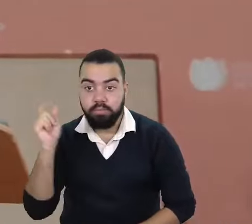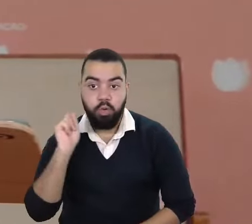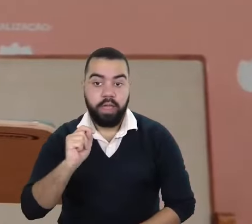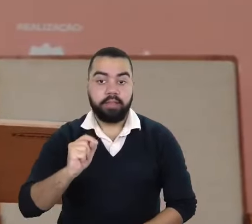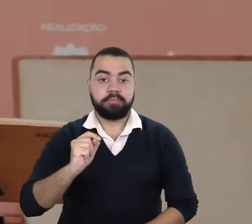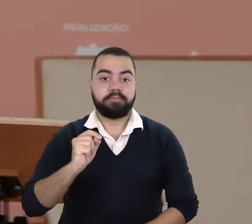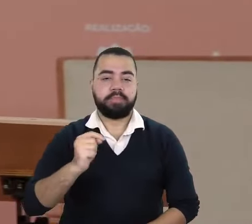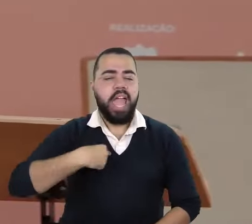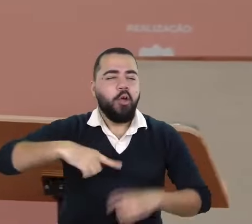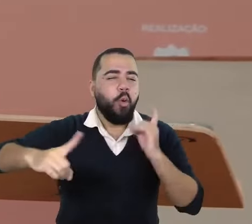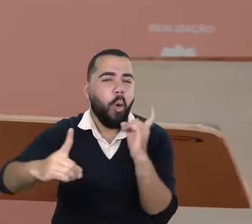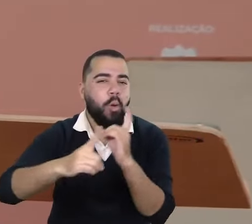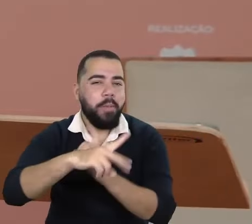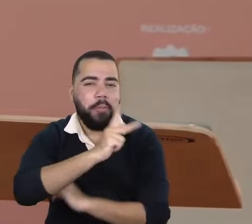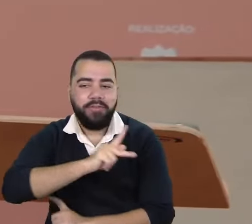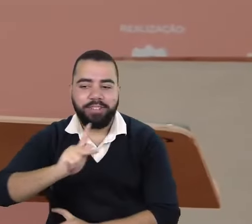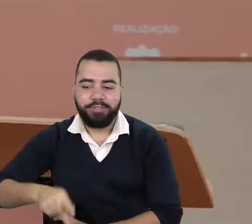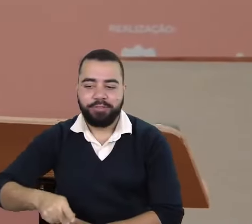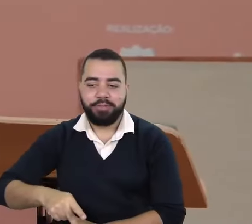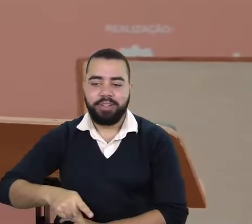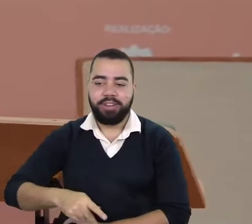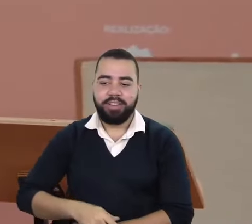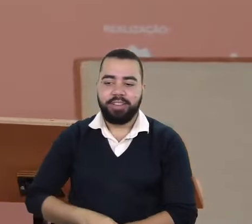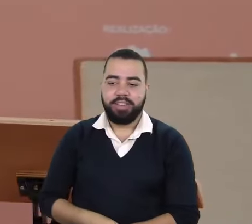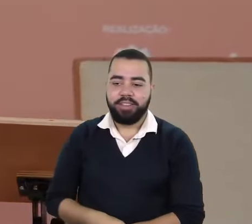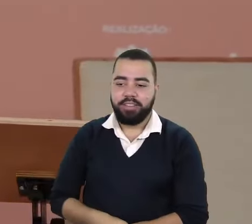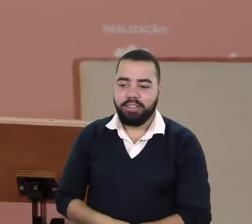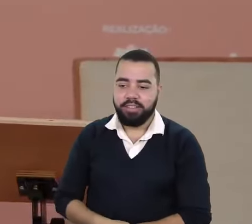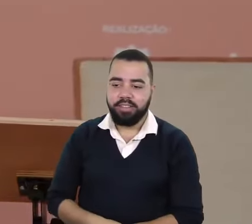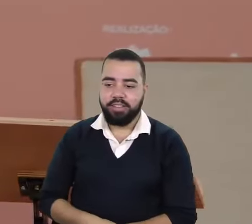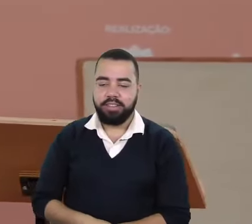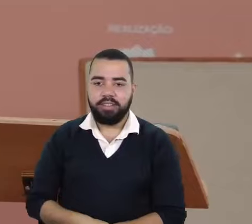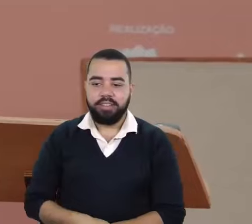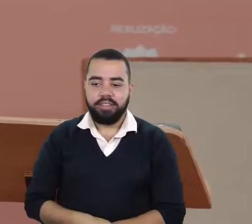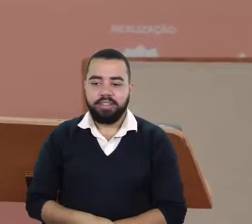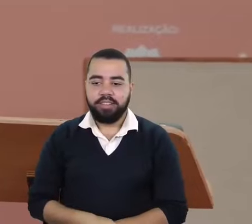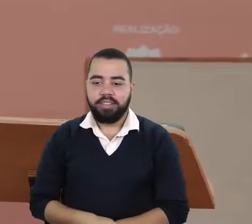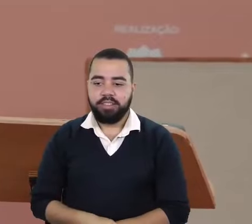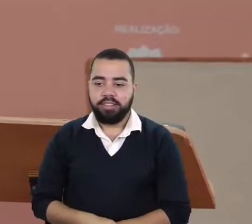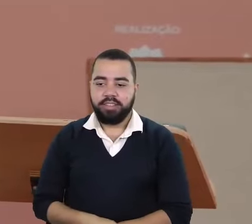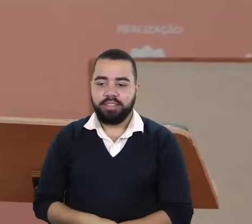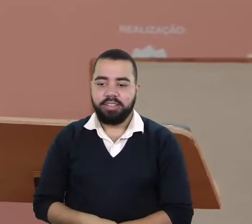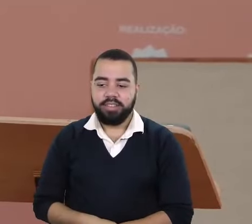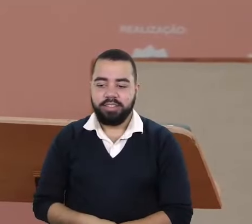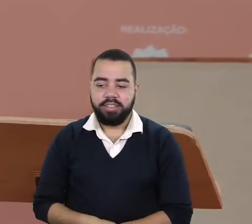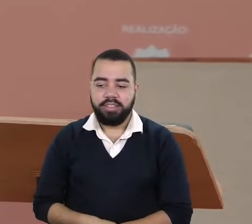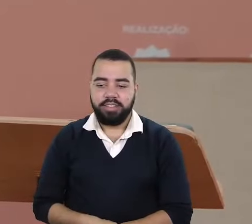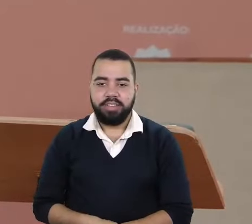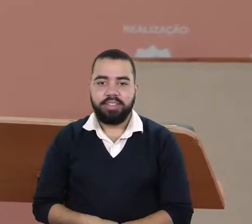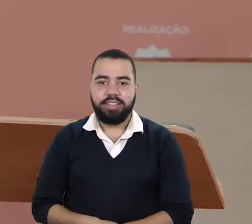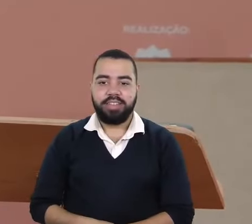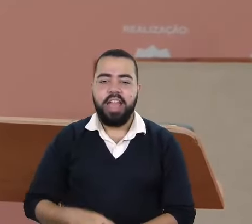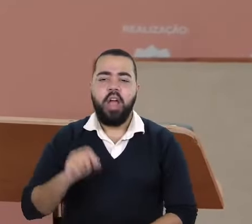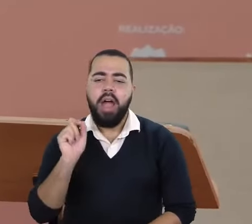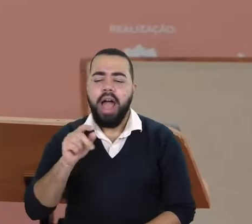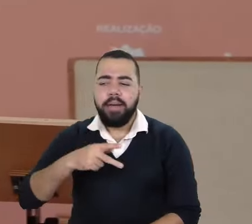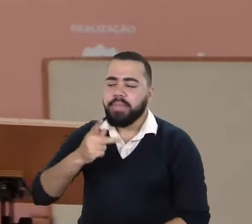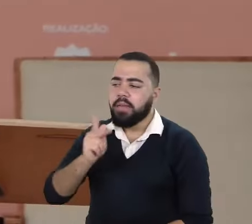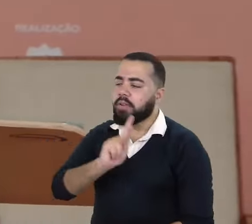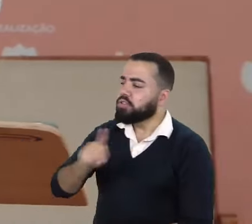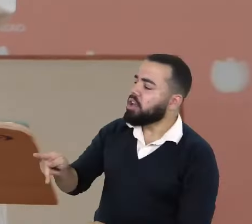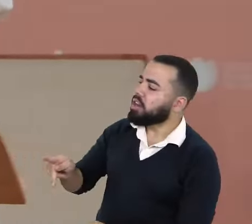Eu reencontrei uma professora. Ela falou, menina, o que aconteceu? Eu falei, não sei. Foi Jesus,